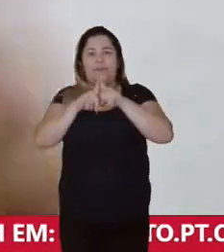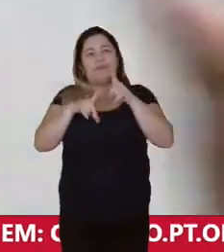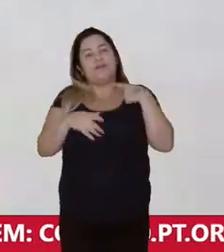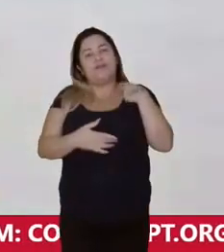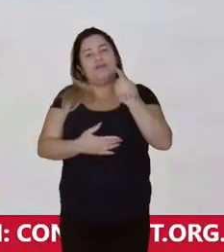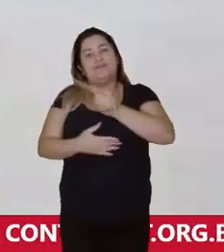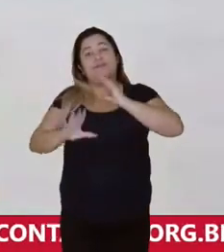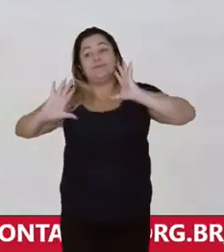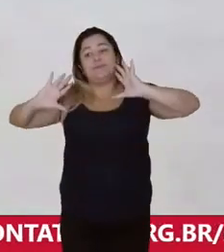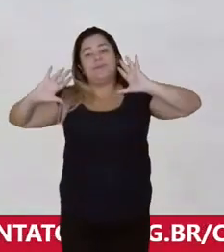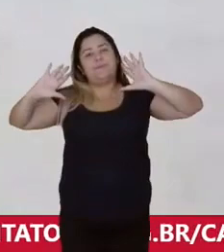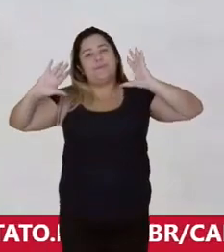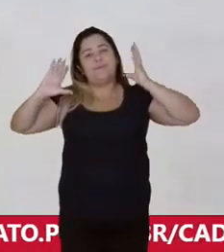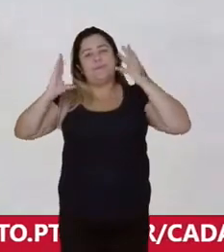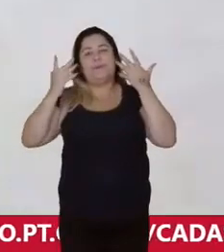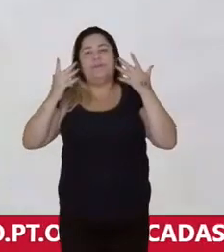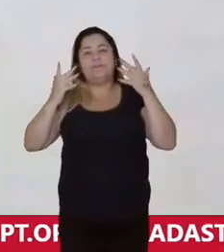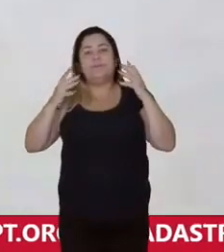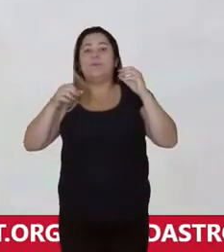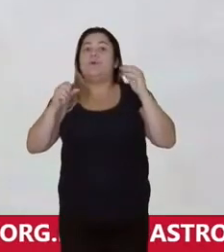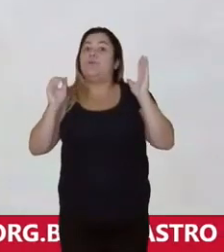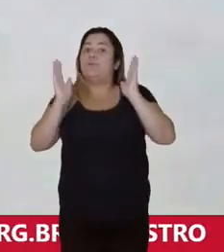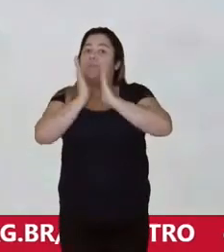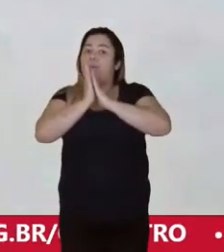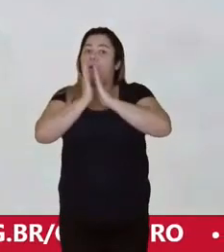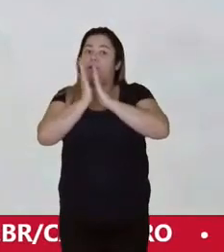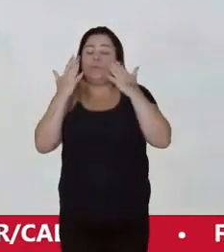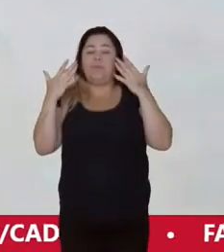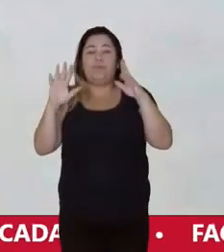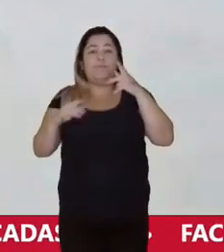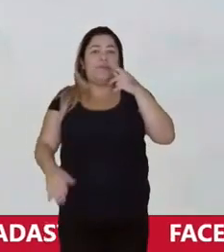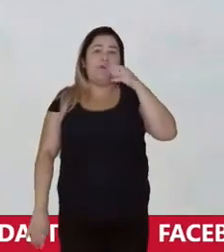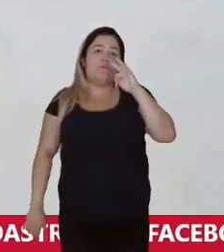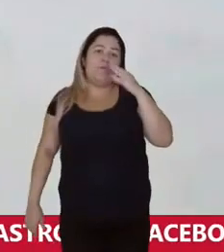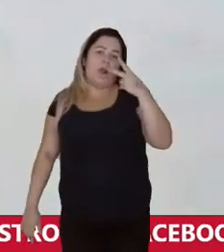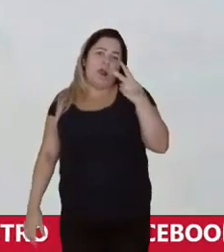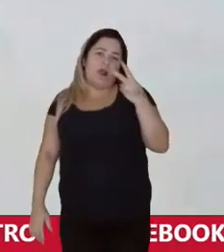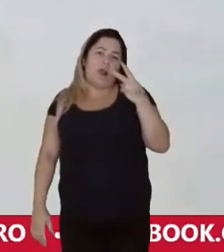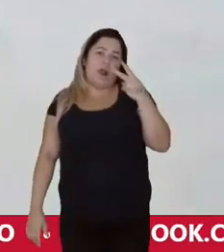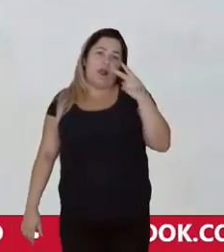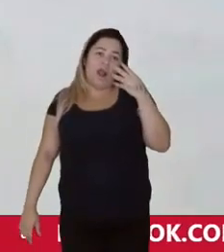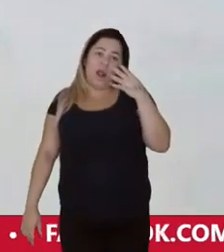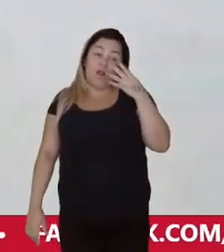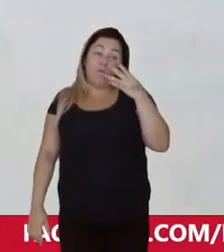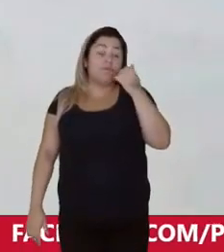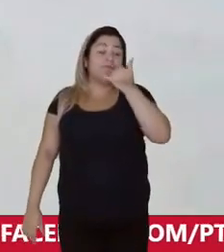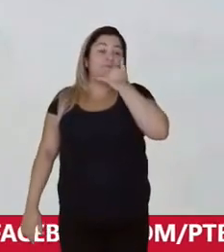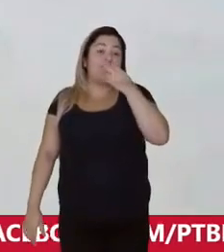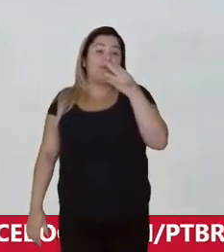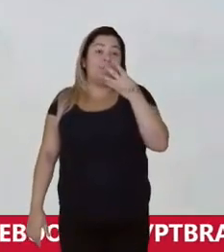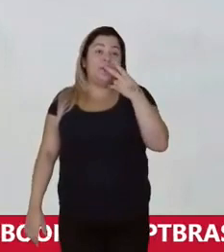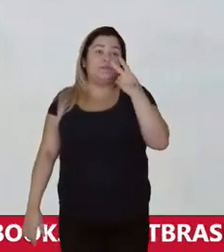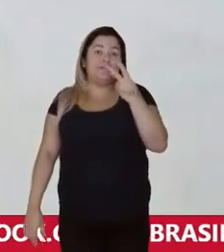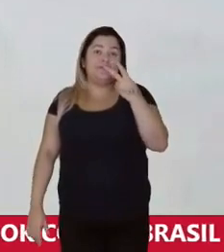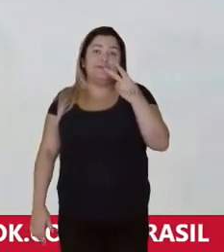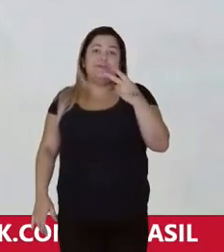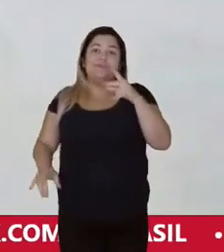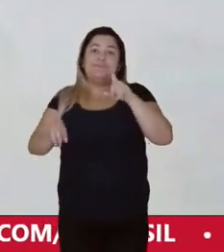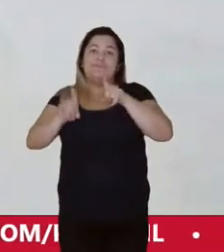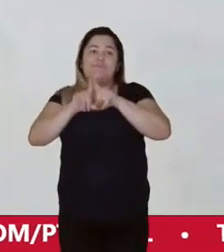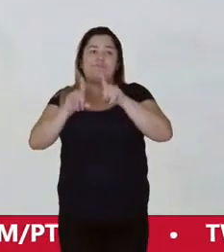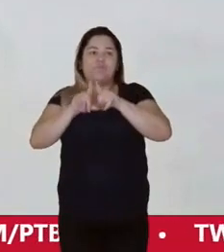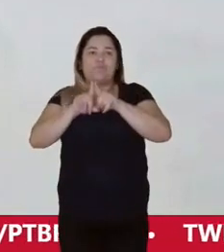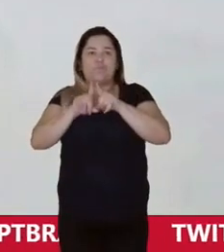nossa comemoração do aniversário do PT 42 anos. Quero saudar o nosso secretário de combate ao racismo,